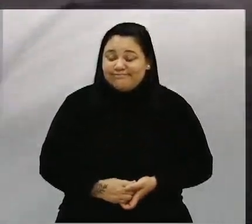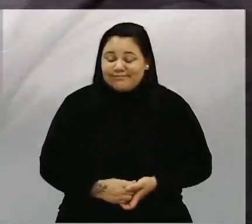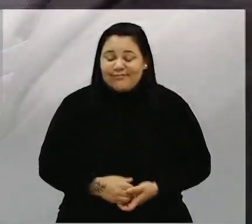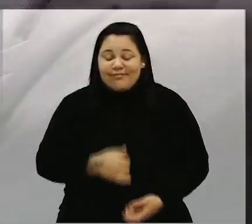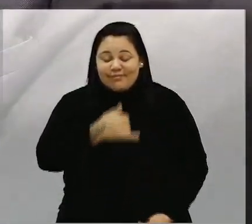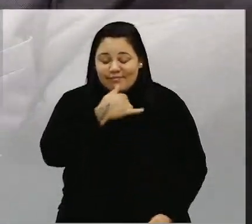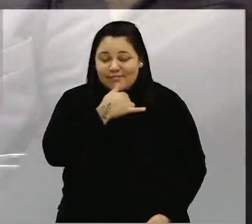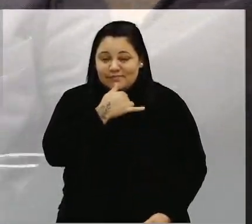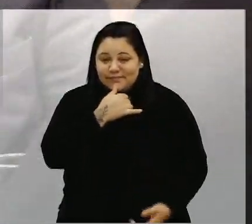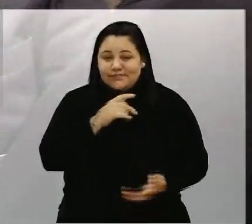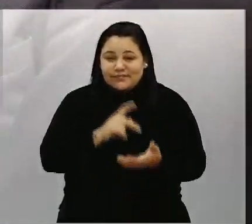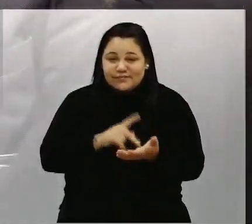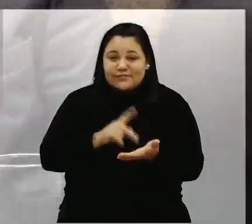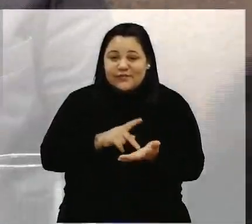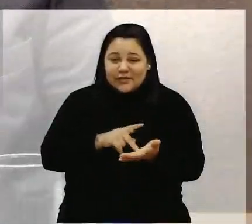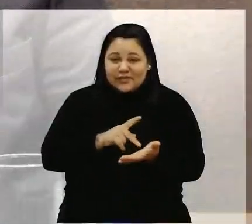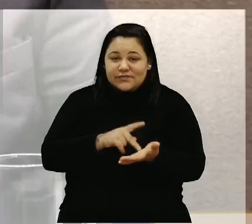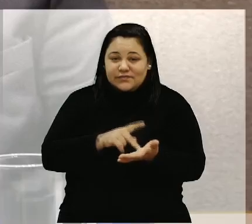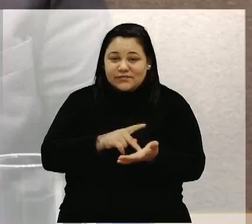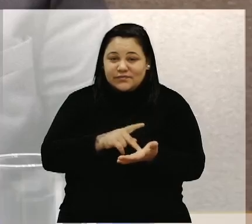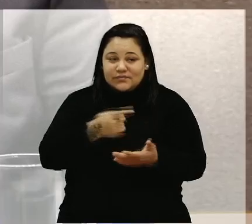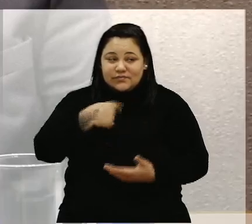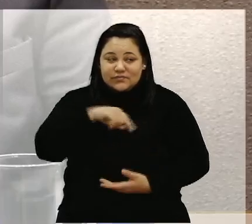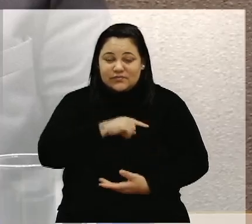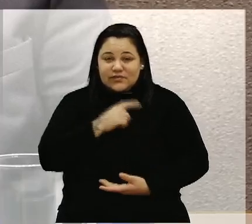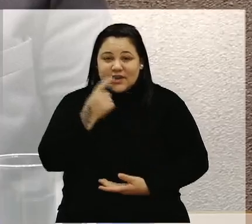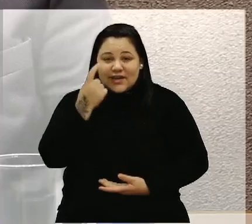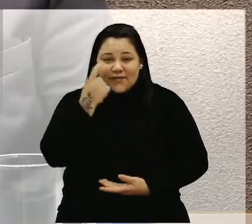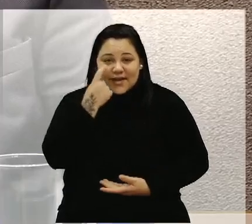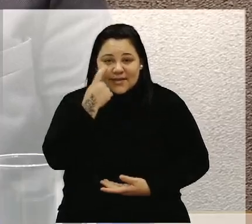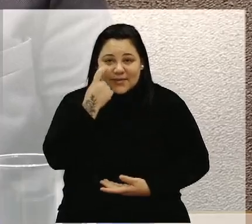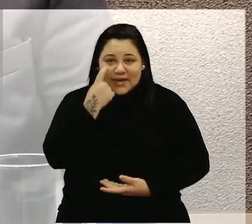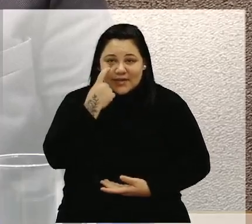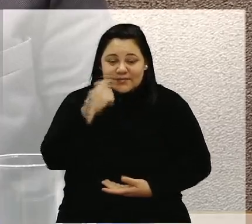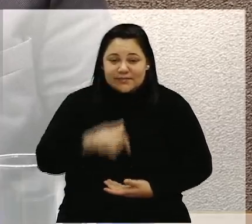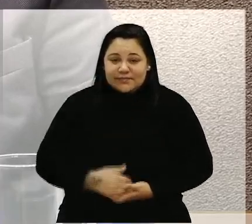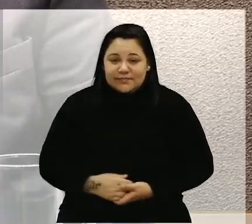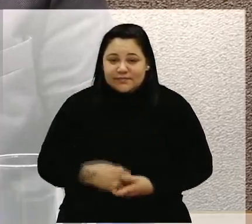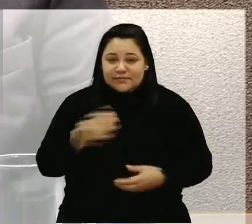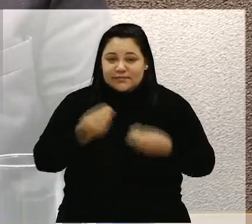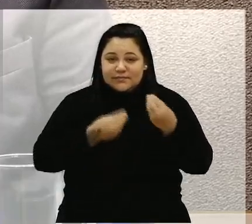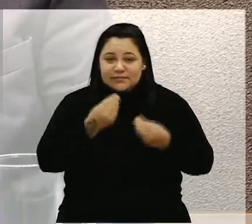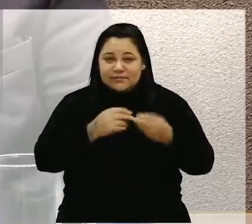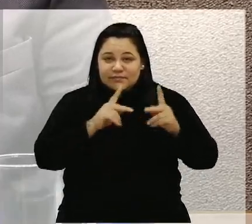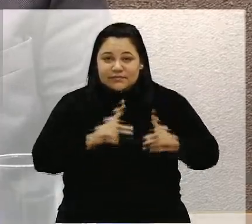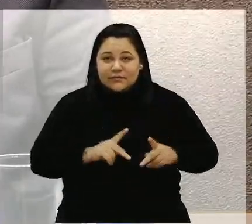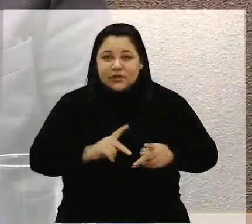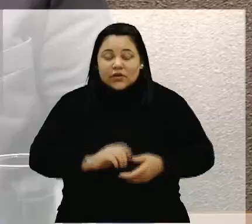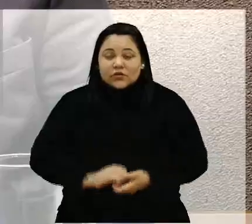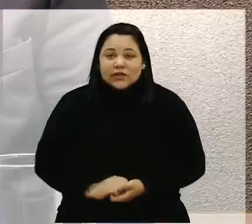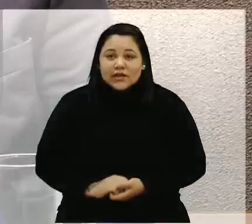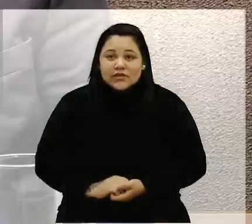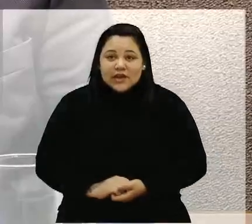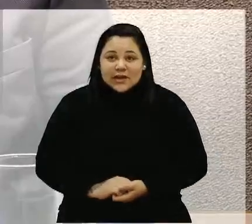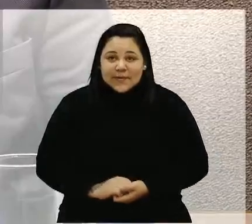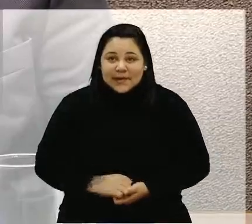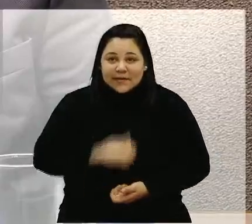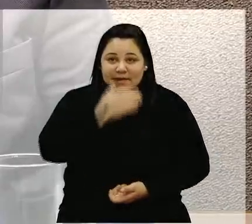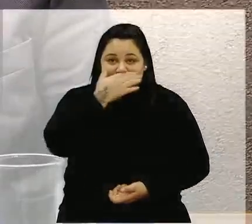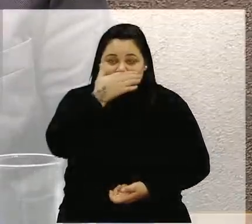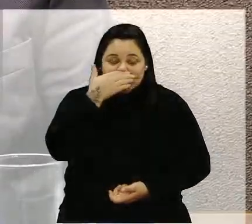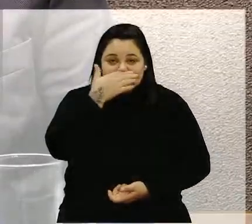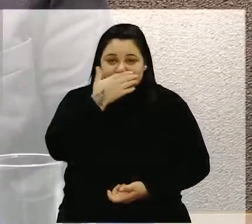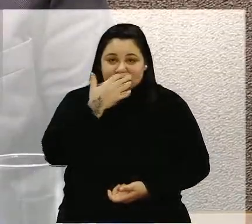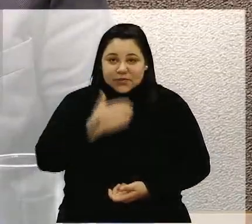triste, é muito triste a gente ver o quanto as pessoas, na hora H, dão importância para si